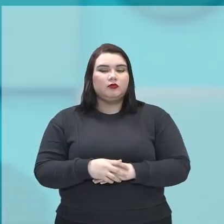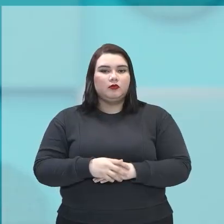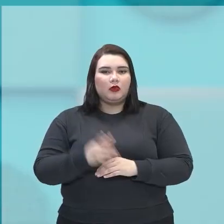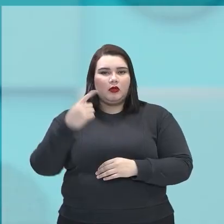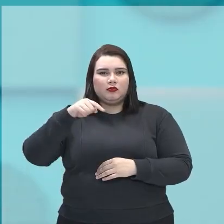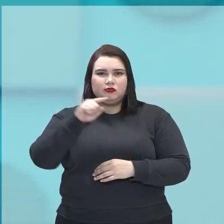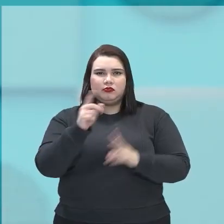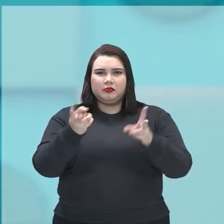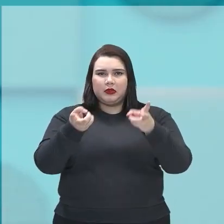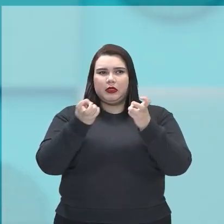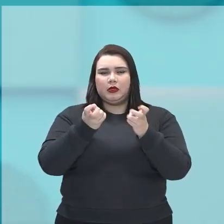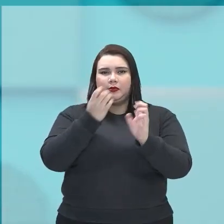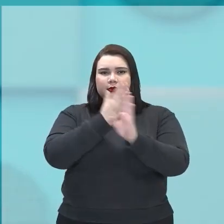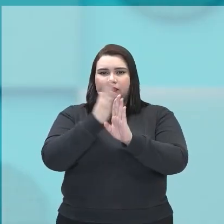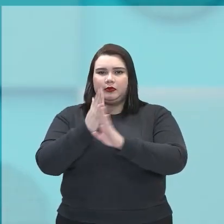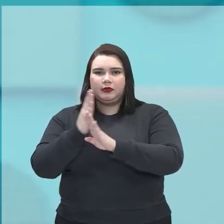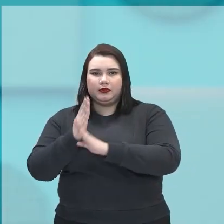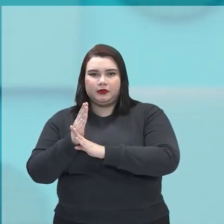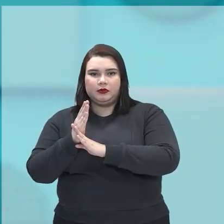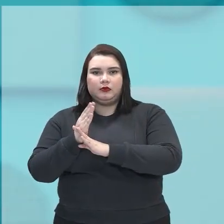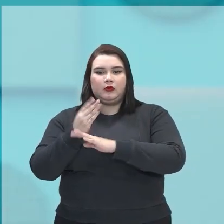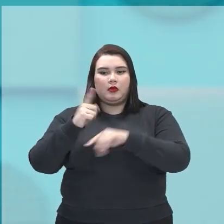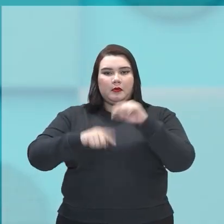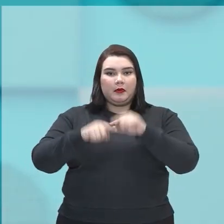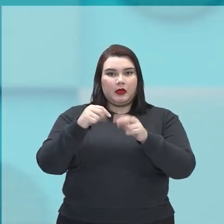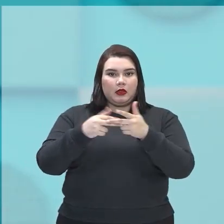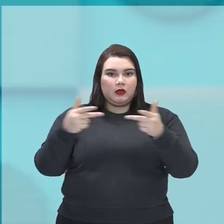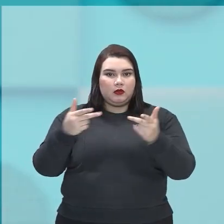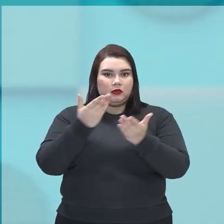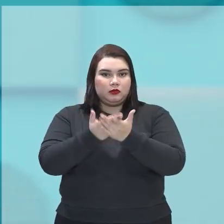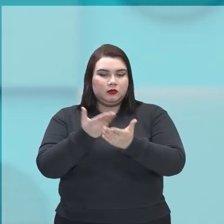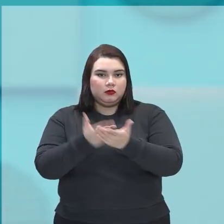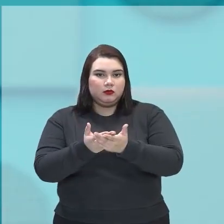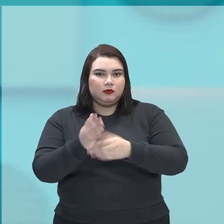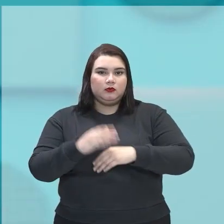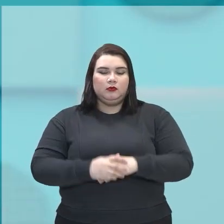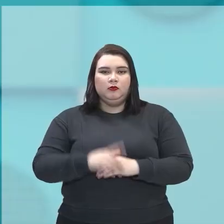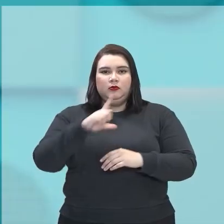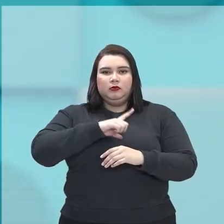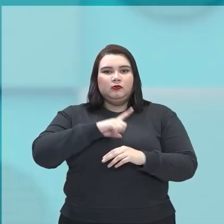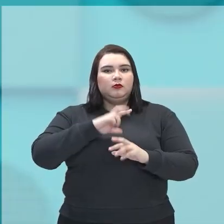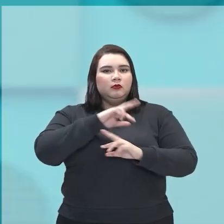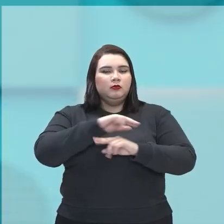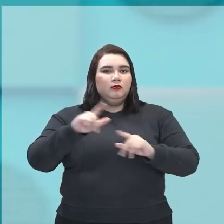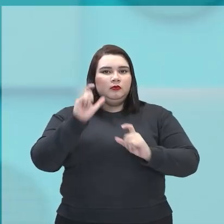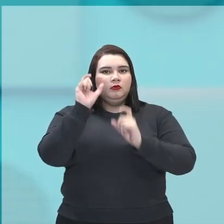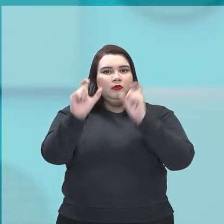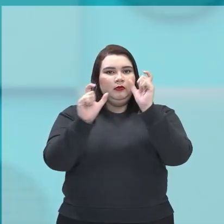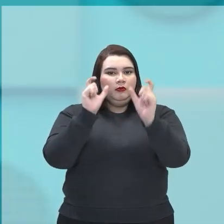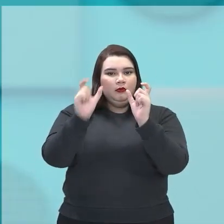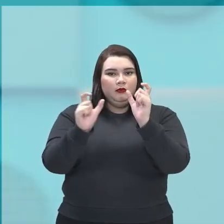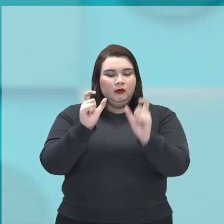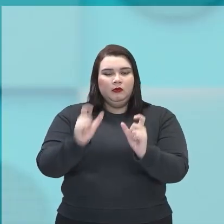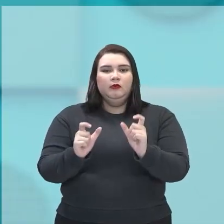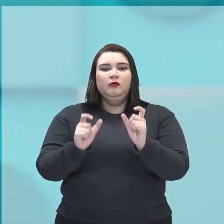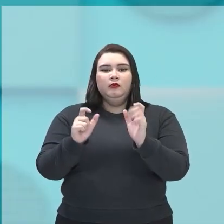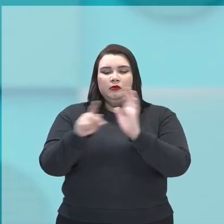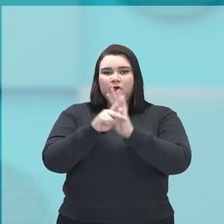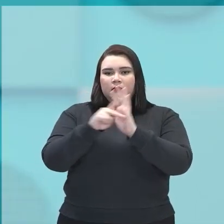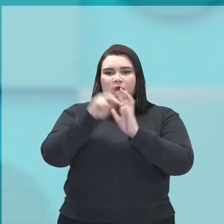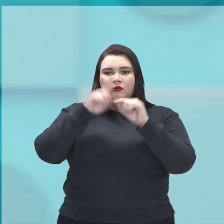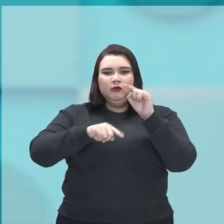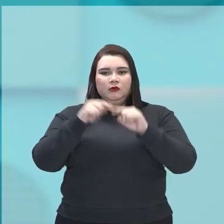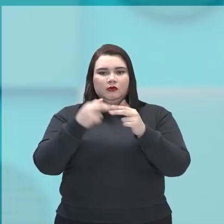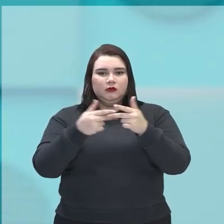conseguiram identificar algum material escolar? Eles falaram vários materiais escolar ali, né?